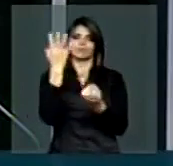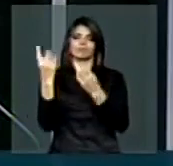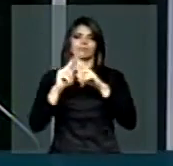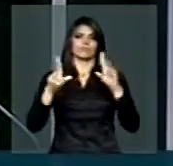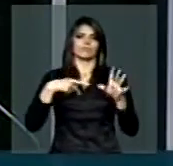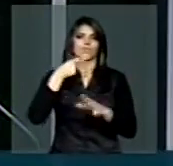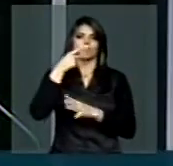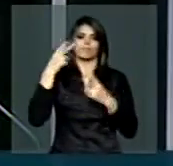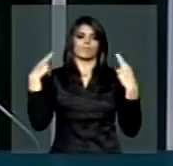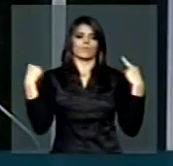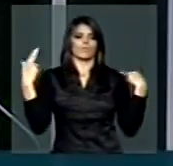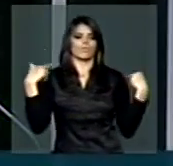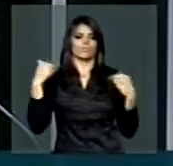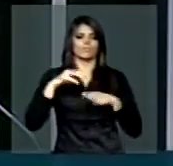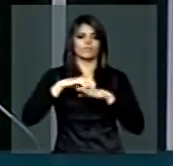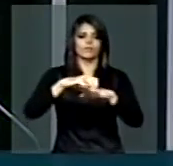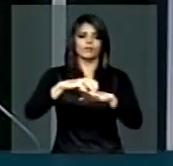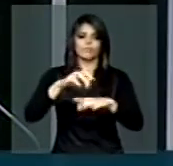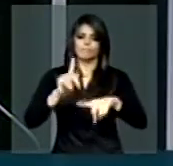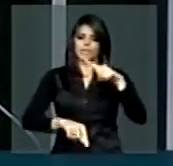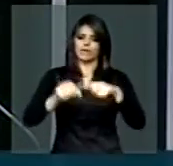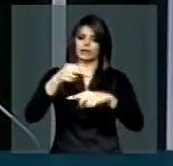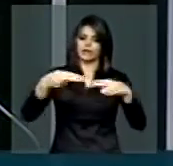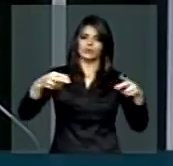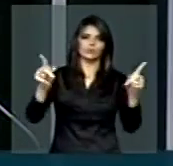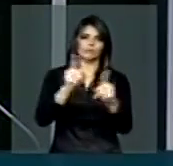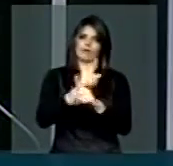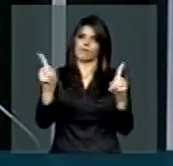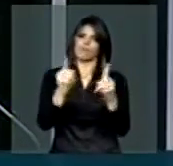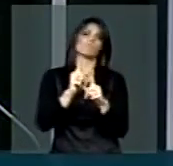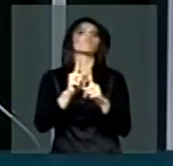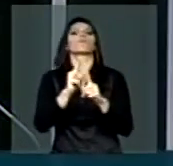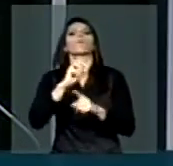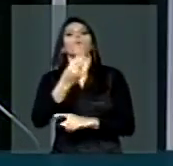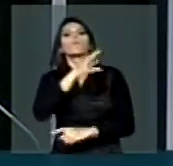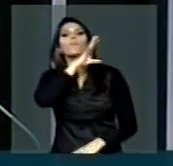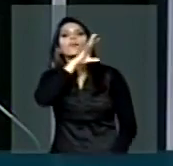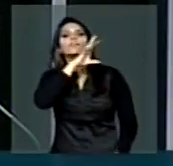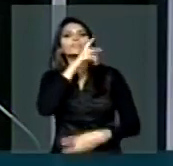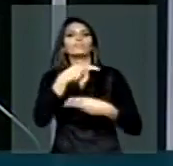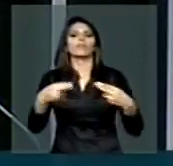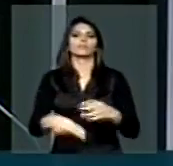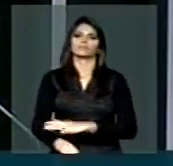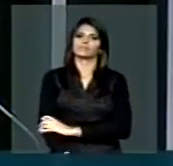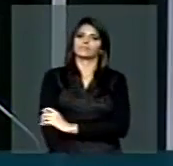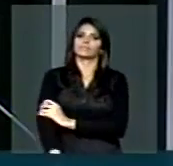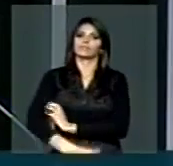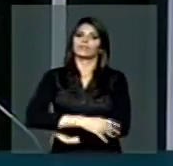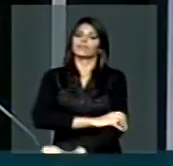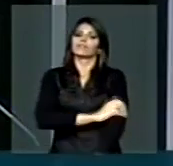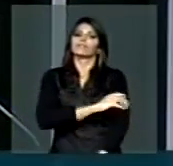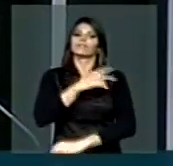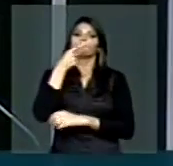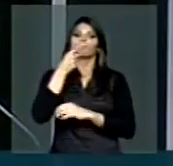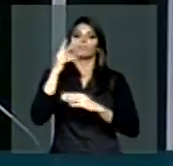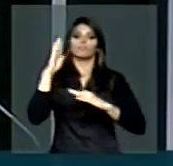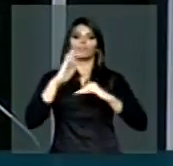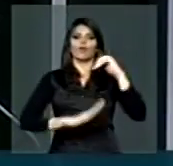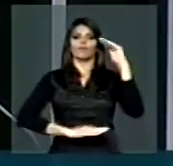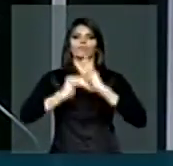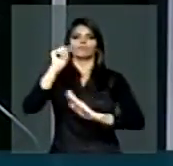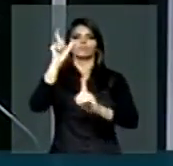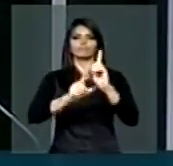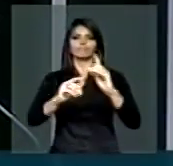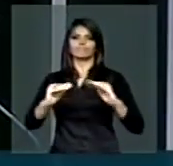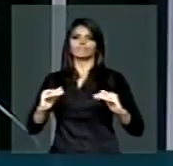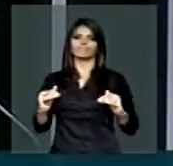de um motorista que transporta mercadoria ou animais, e sim de um profissional